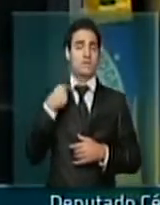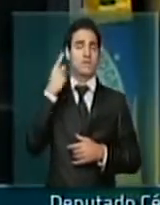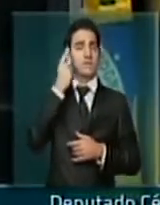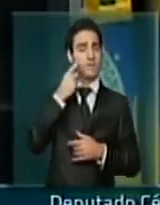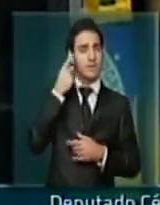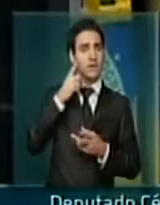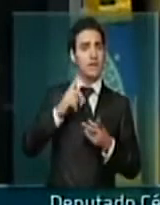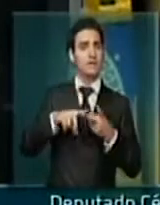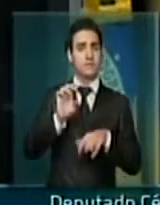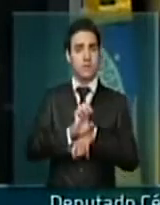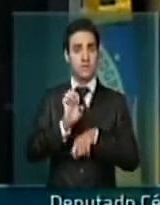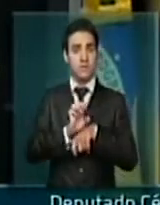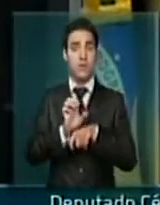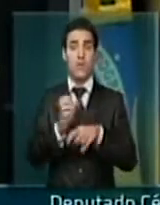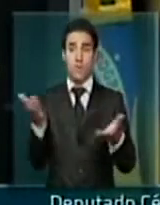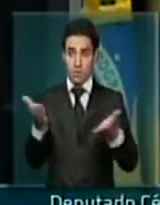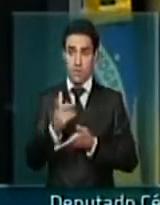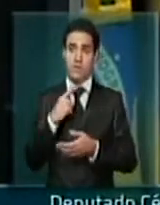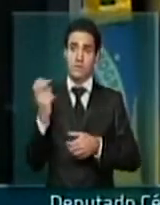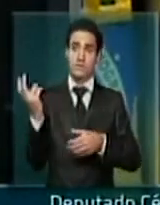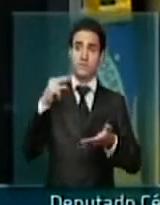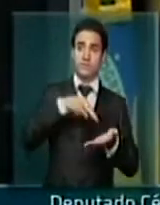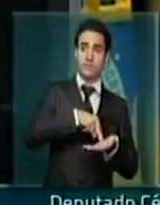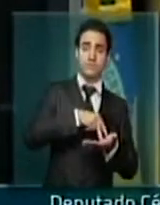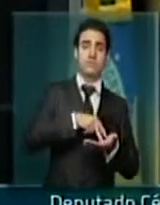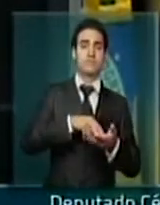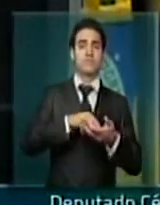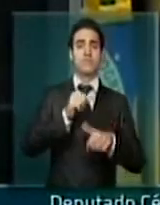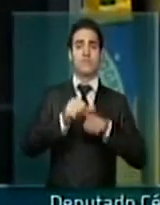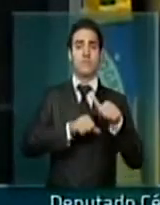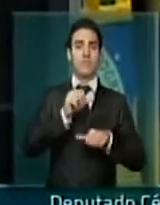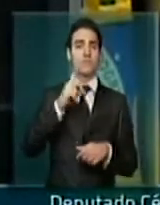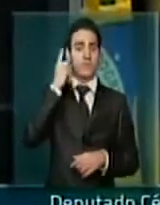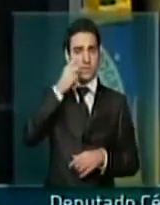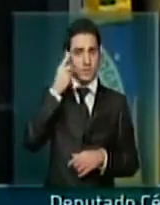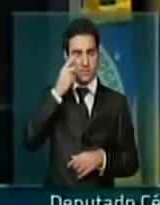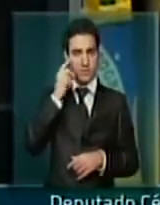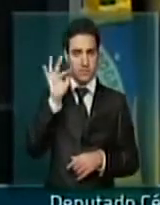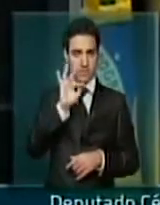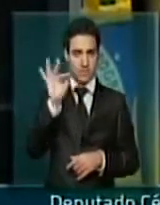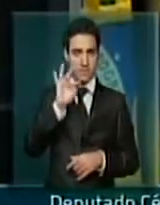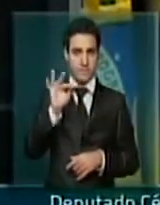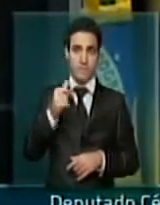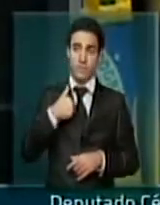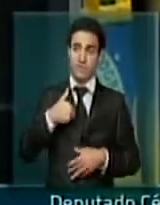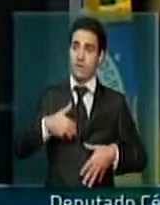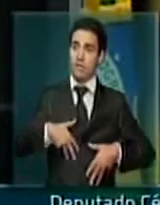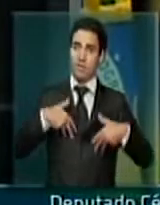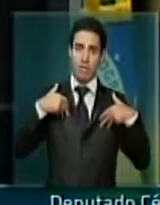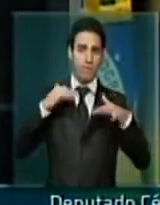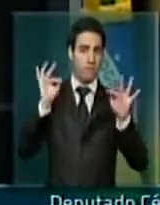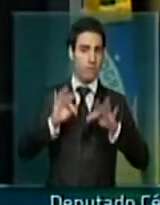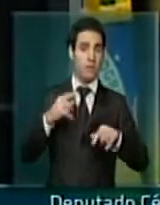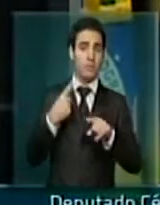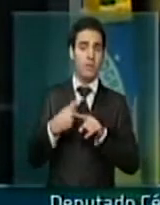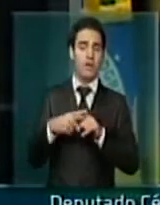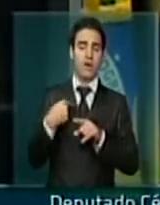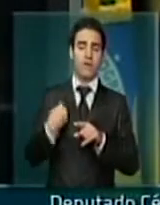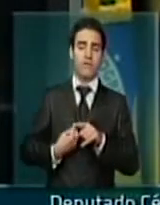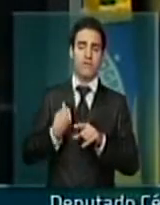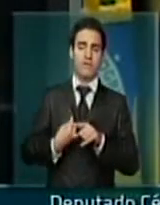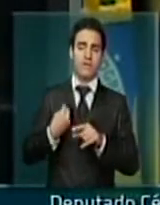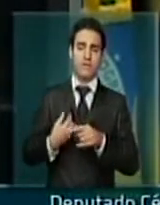ex-deputados estaduais que hoje estão nesta casa como deputado federal. Tive o privilégio, durante a minha vida